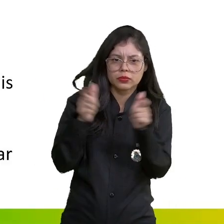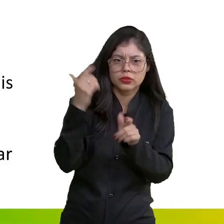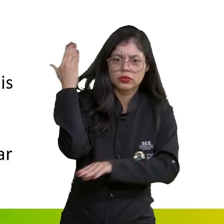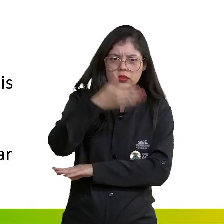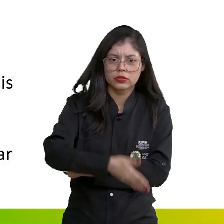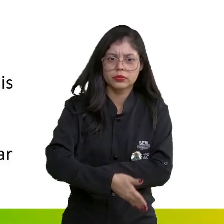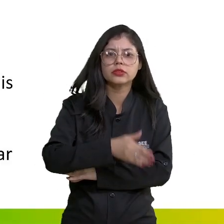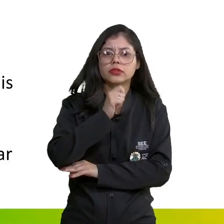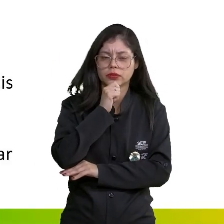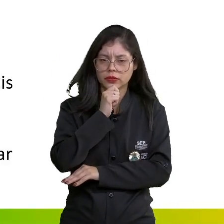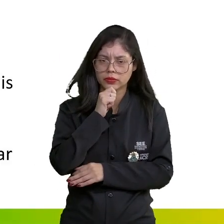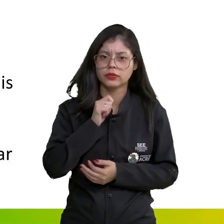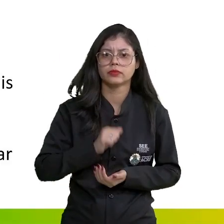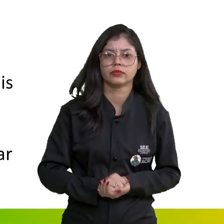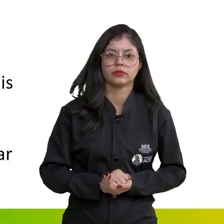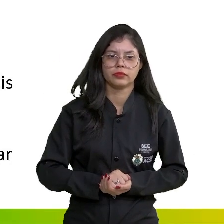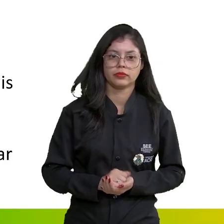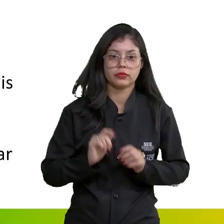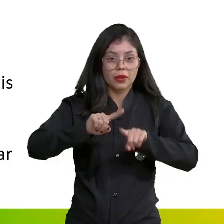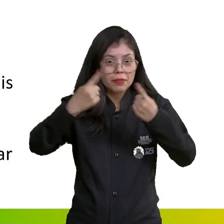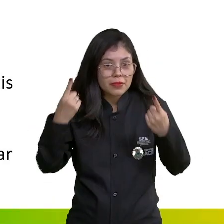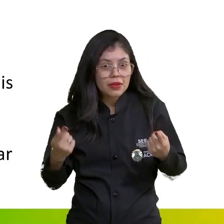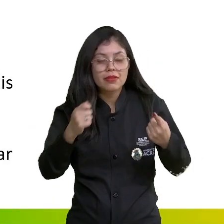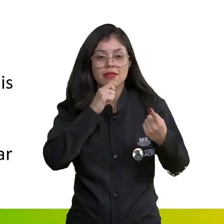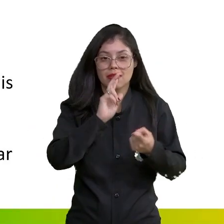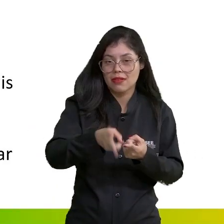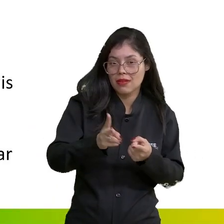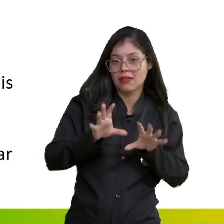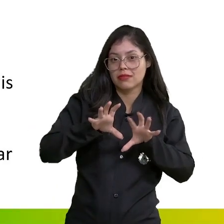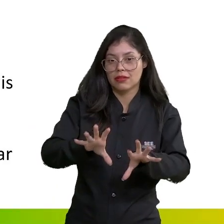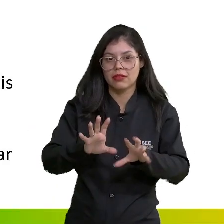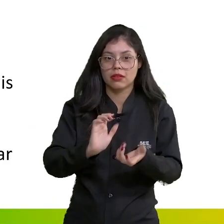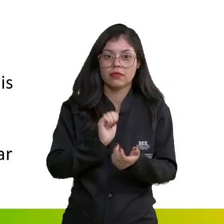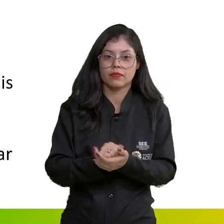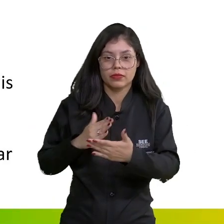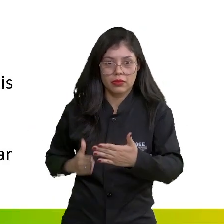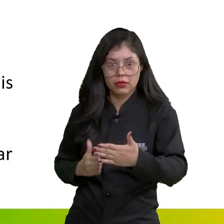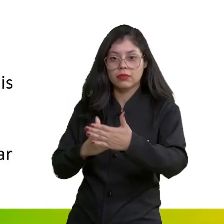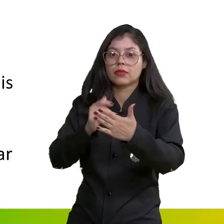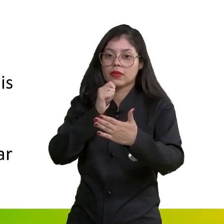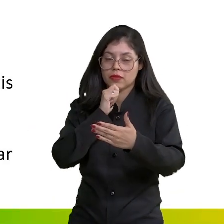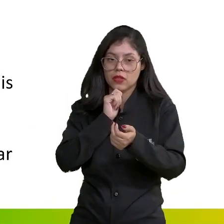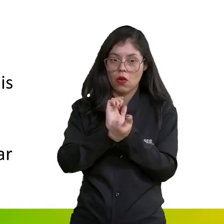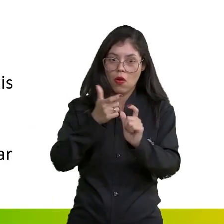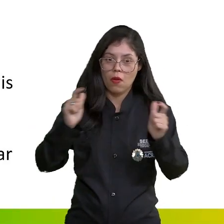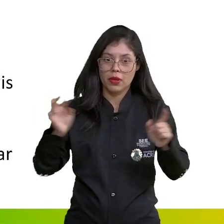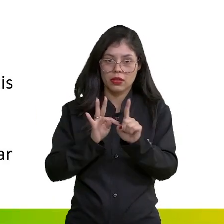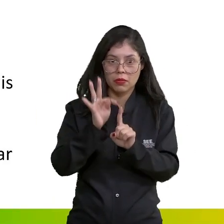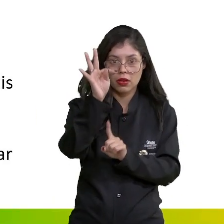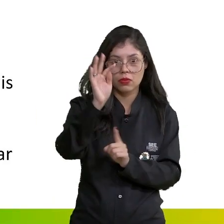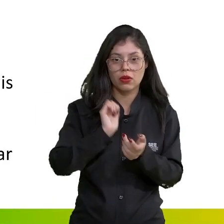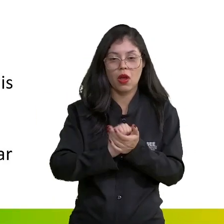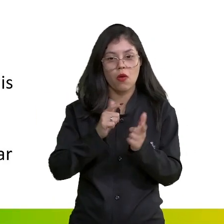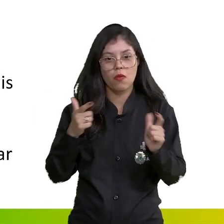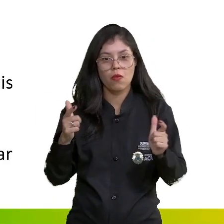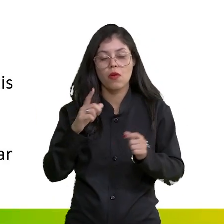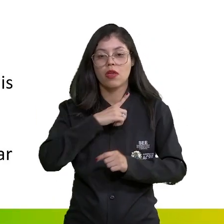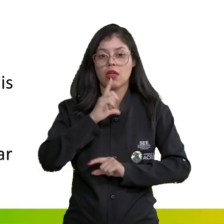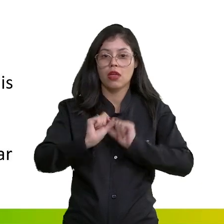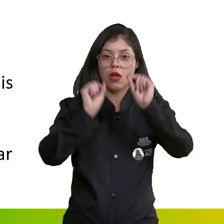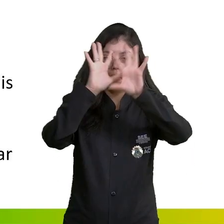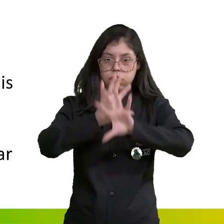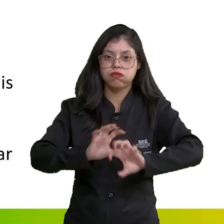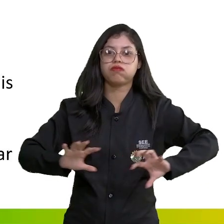diretamente afetadas, tá? Mas, mesmo assim, elas impactam aí. Com o aumento da temperatura, temos aumento